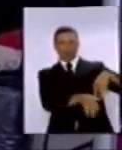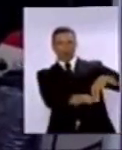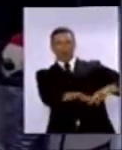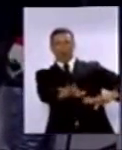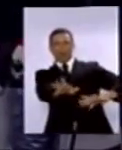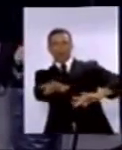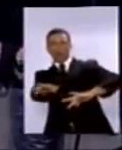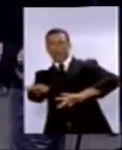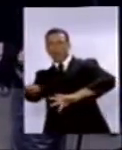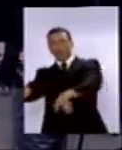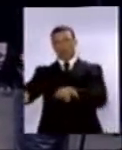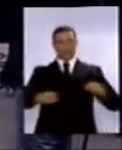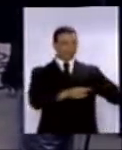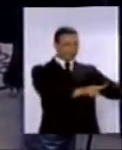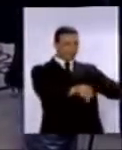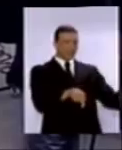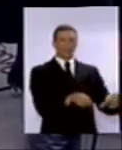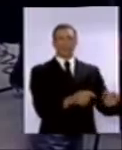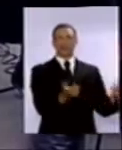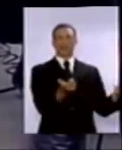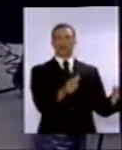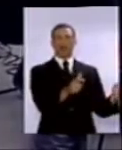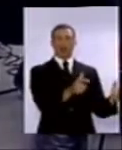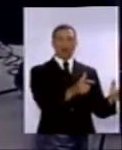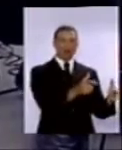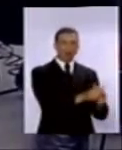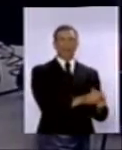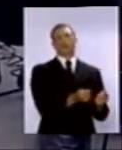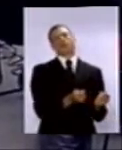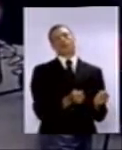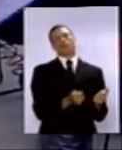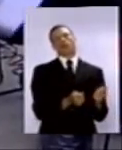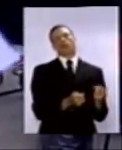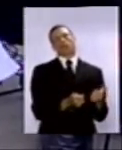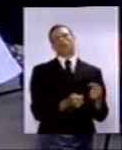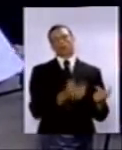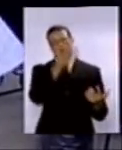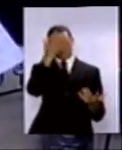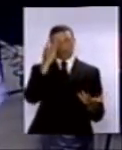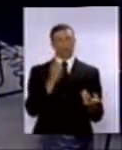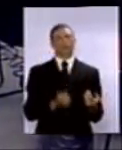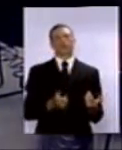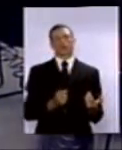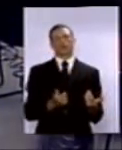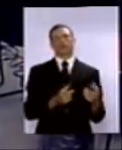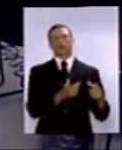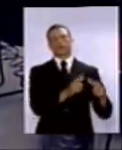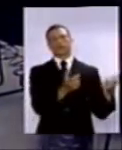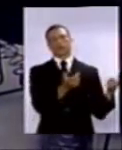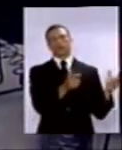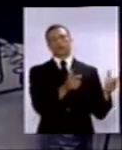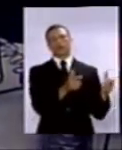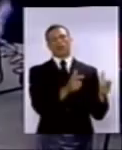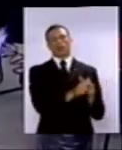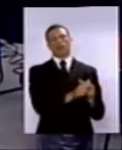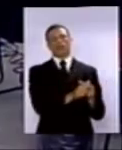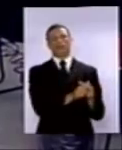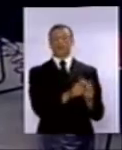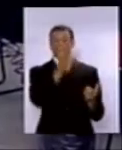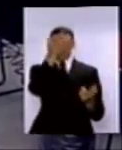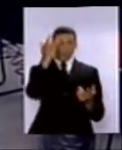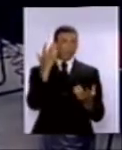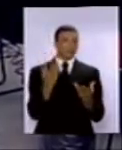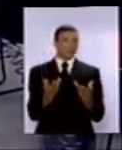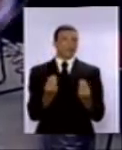zavascki está recebendo os cumprimentos então pouca gente saindo aqui pra todo mundo indo